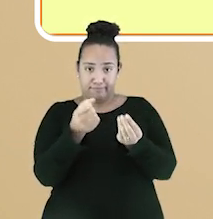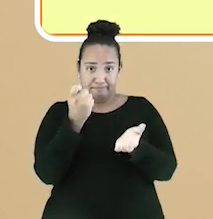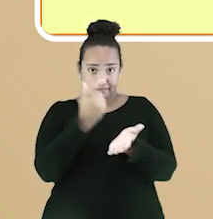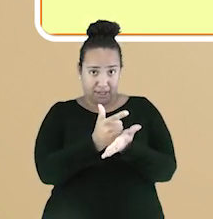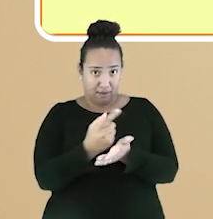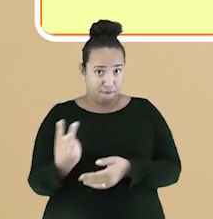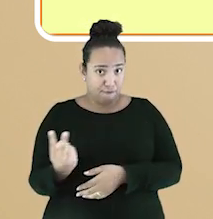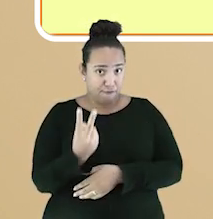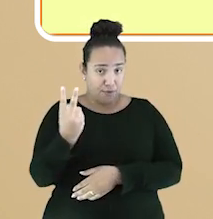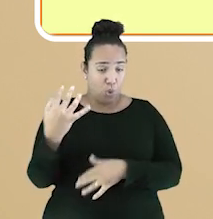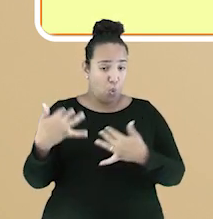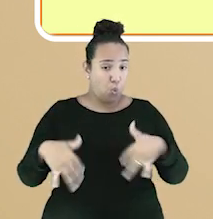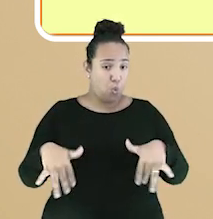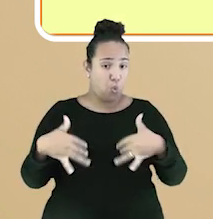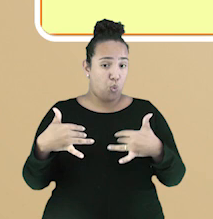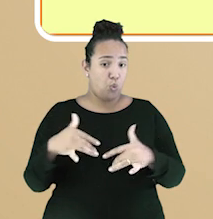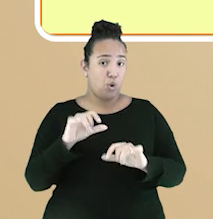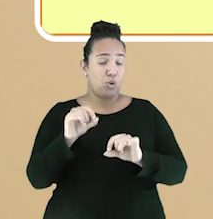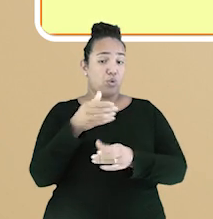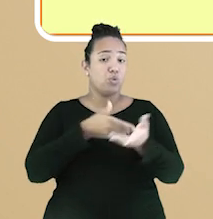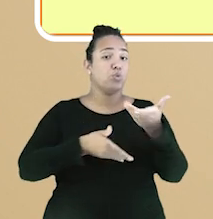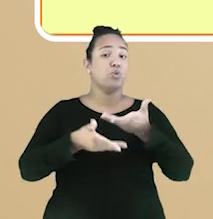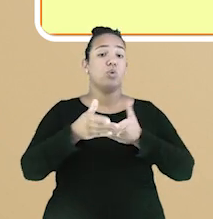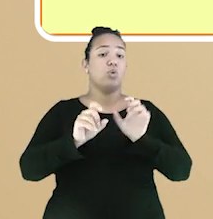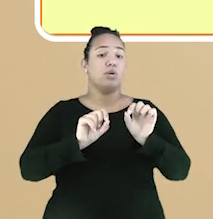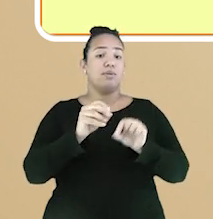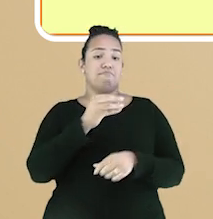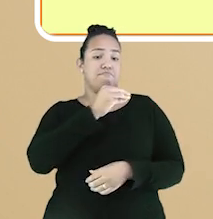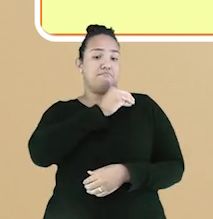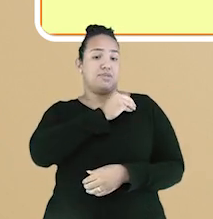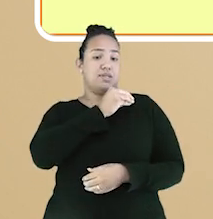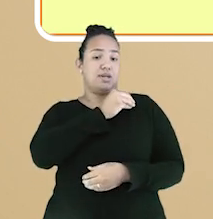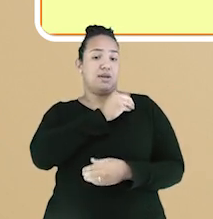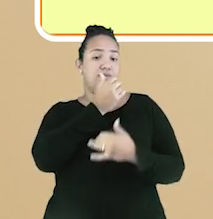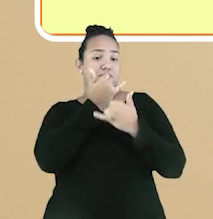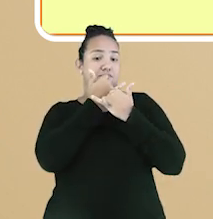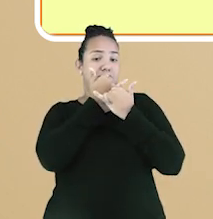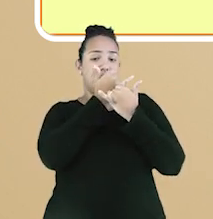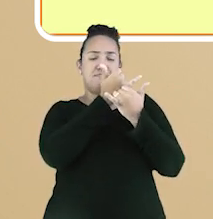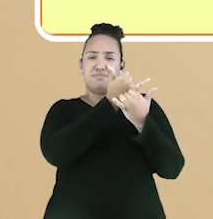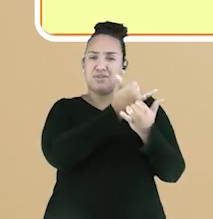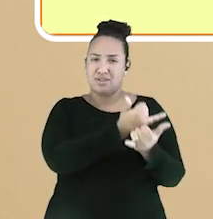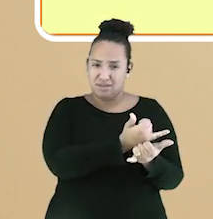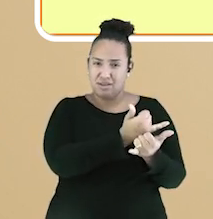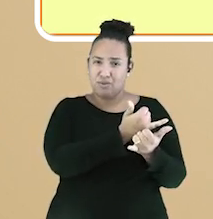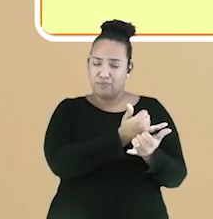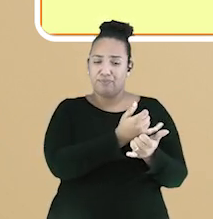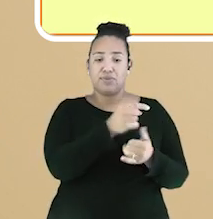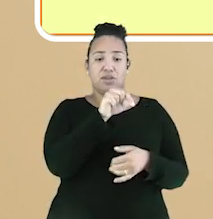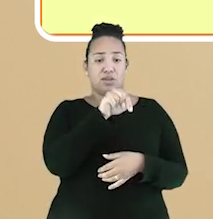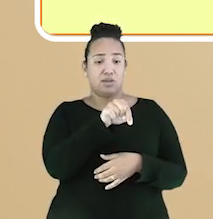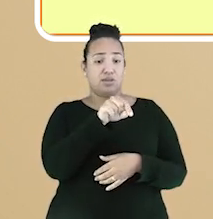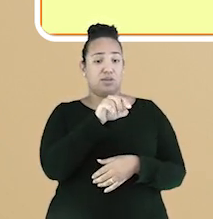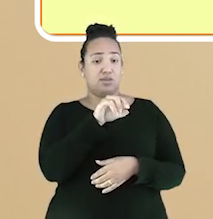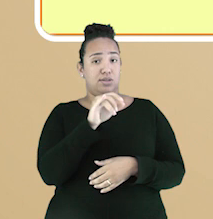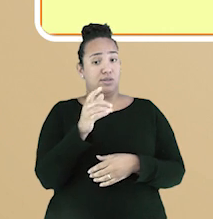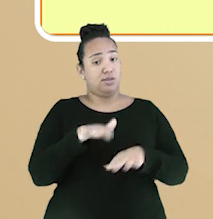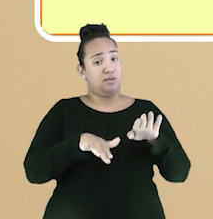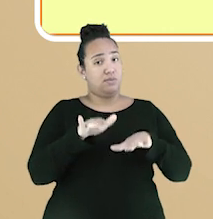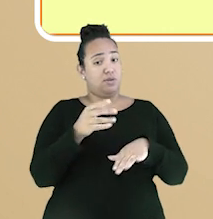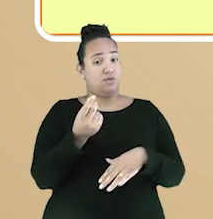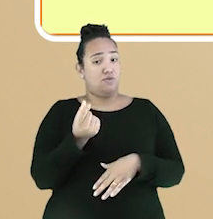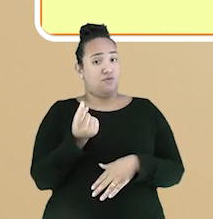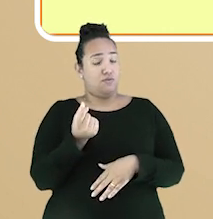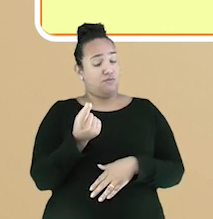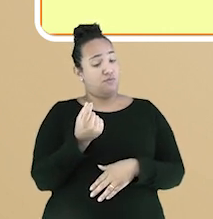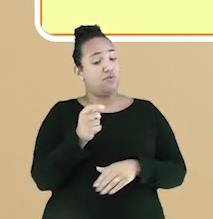valor. Em troca, recebiam o perdão dos pecados, dependendo do valor, poderia até mesmo ter o perdão dos